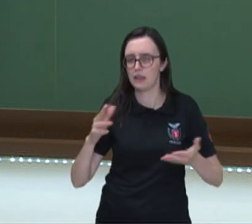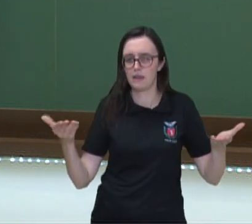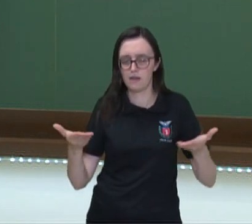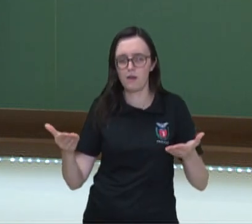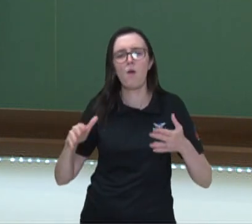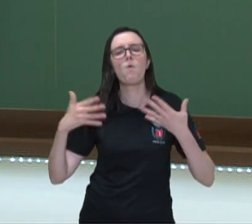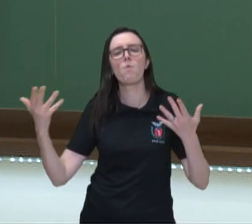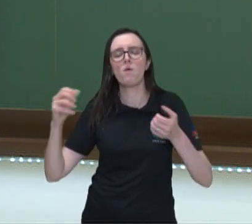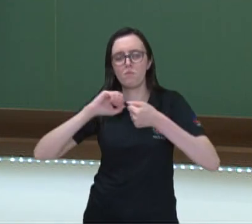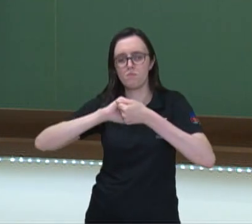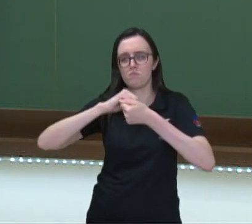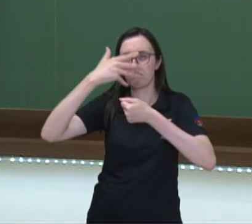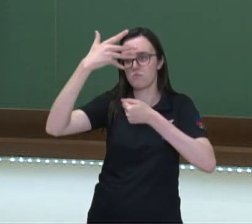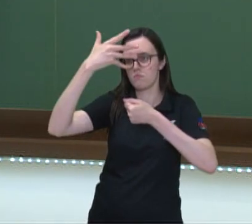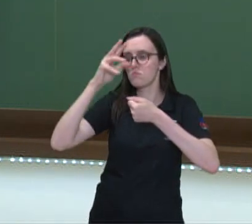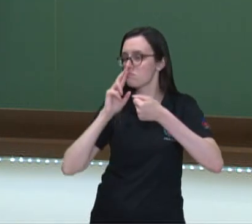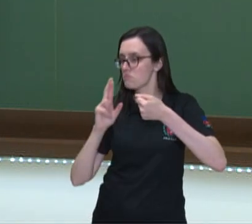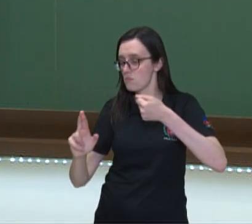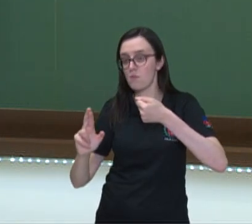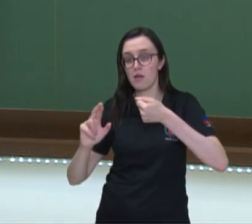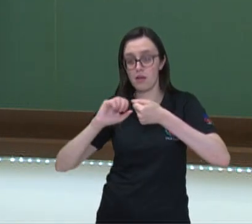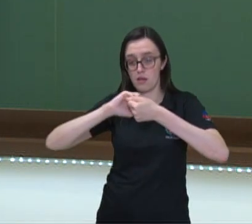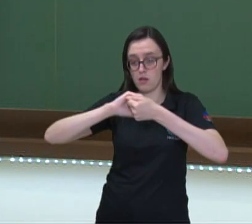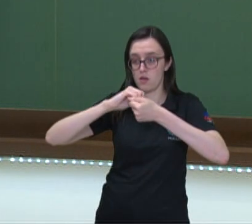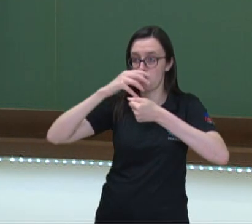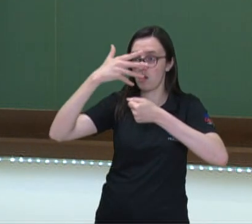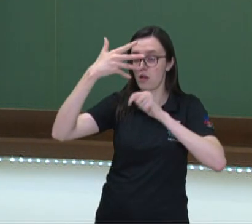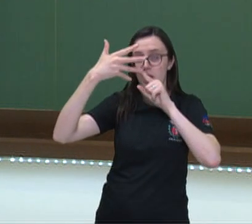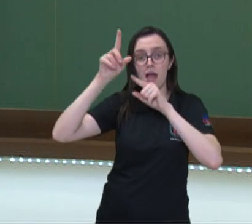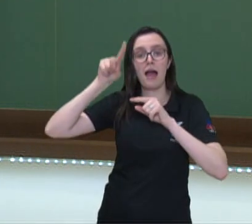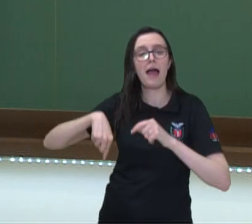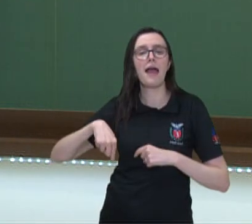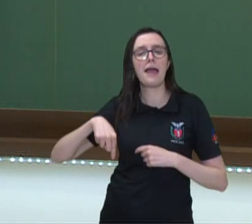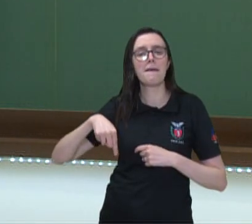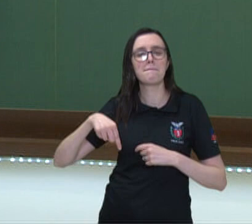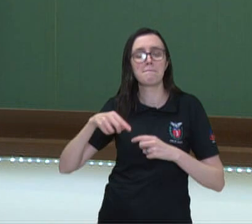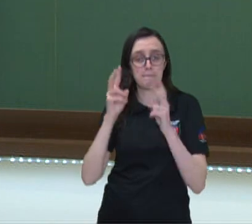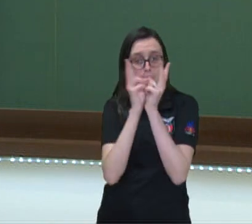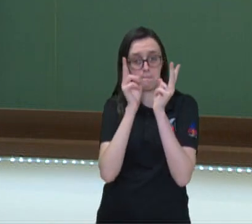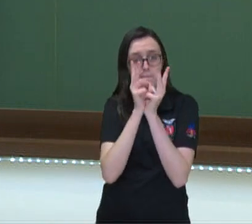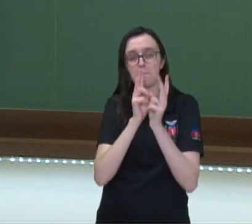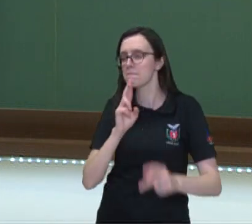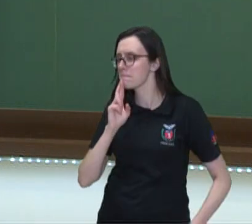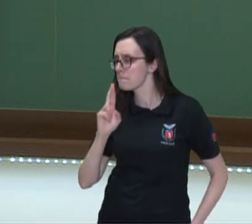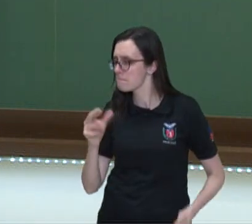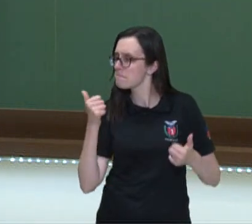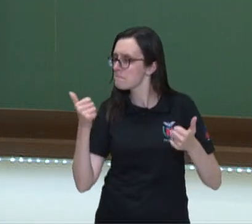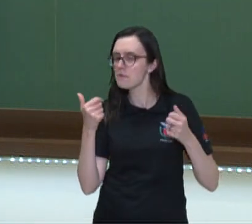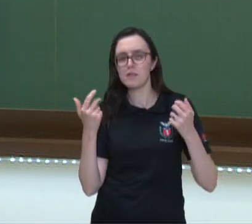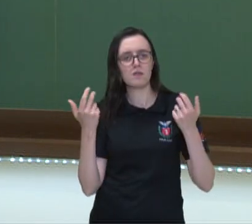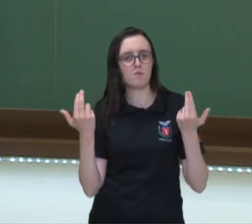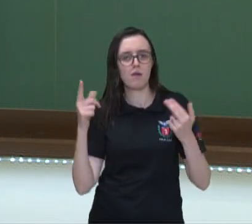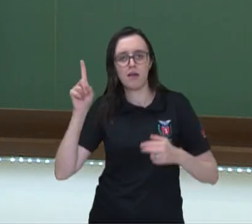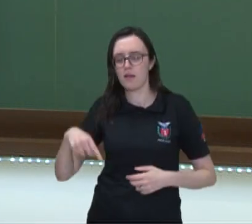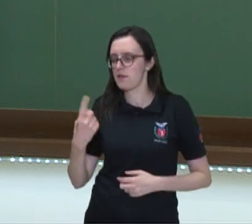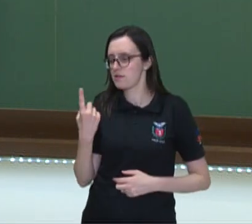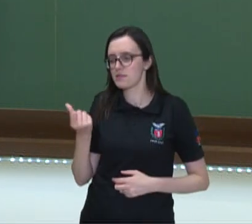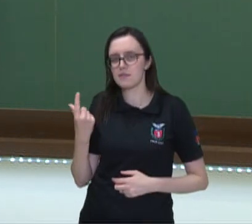Quando o expoente for par, a base sendo negativa ou positiva, deu exatamente a mesma potência, que é mais